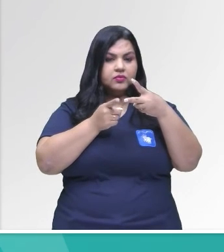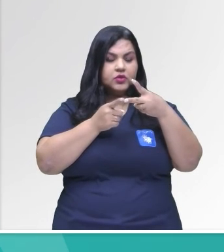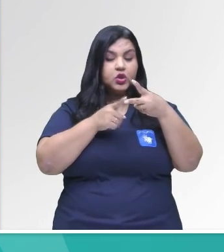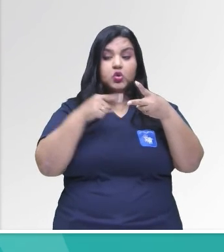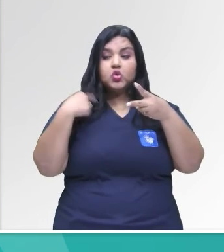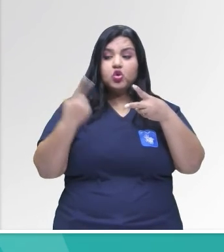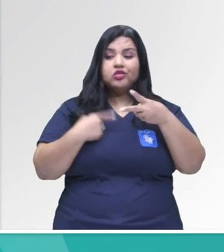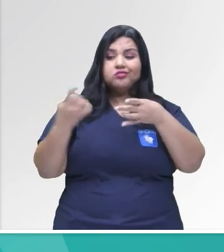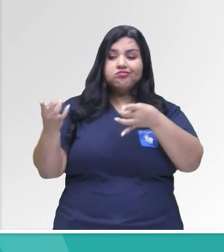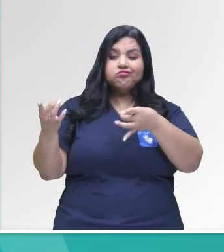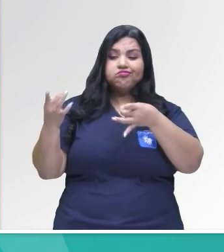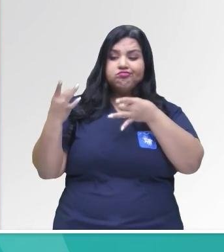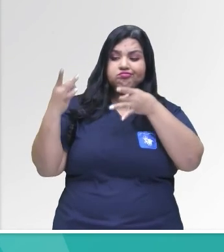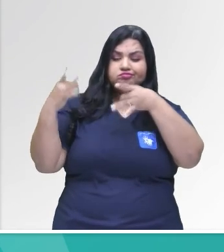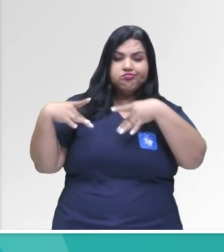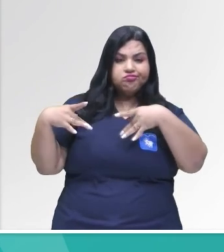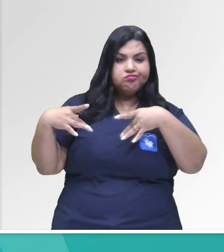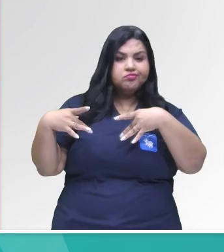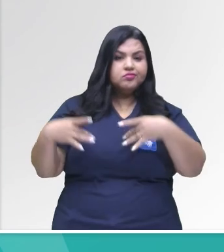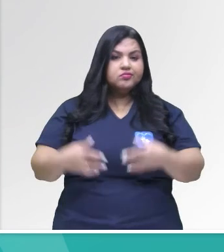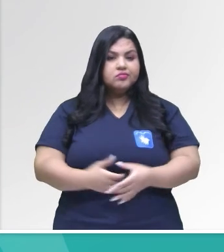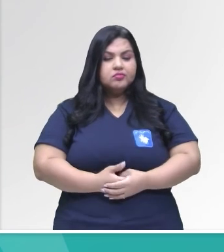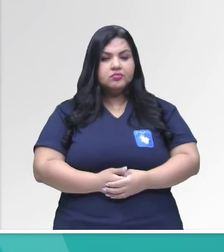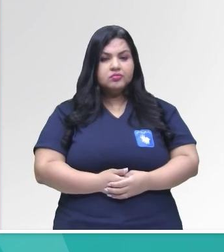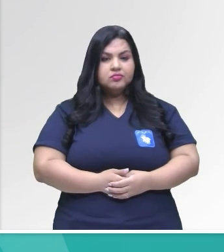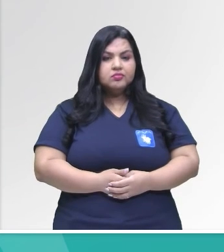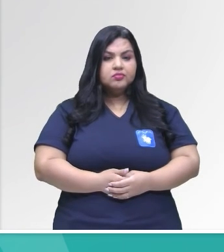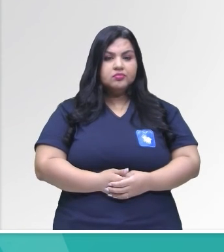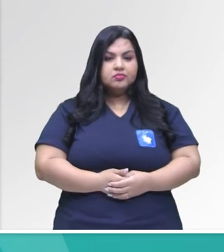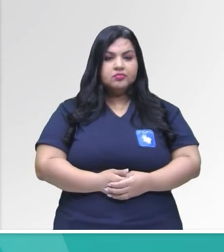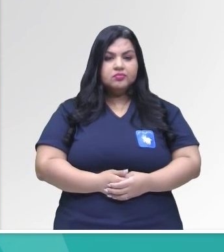deixados, abandonados, caught.